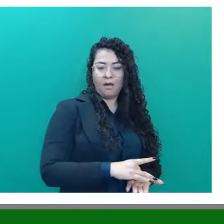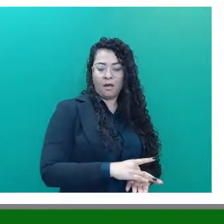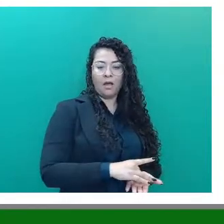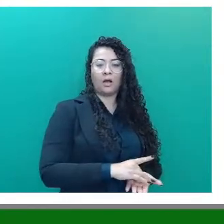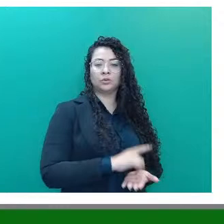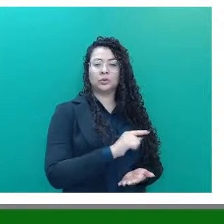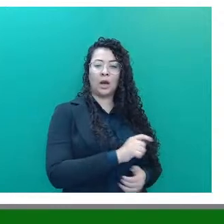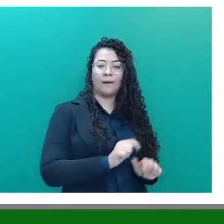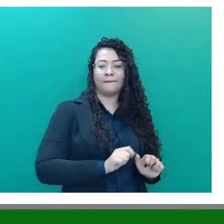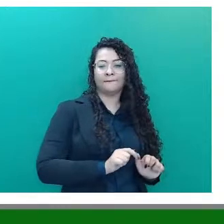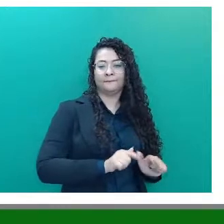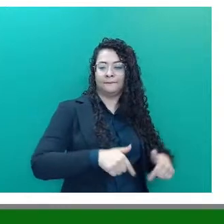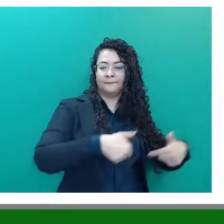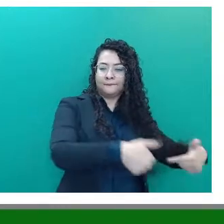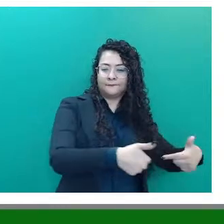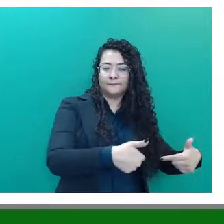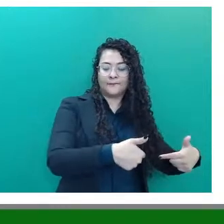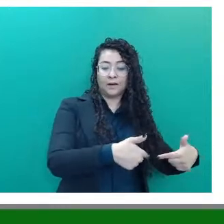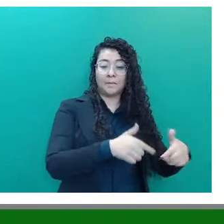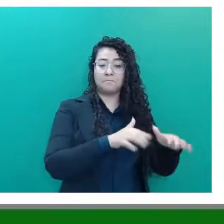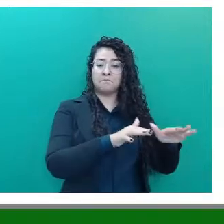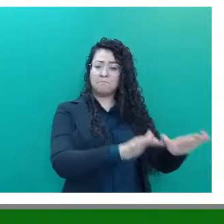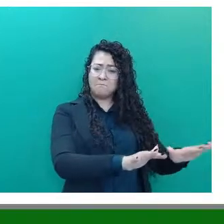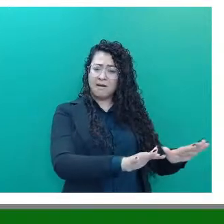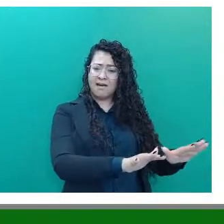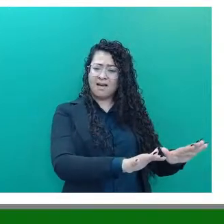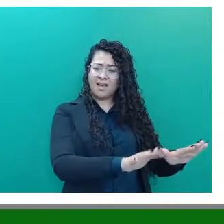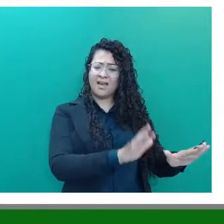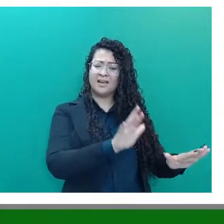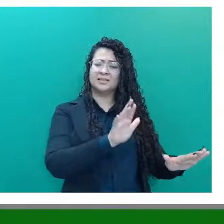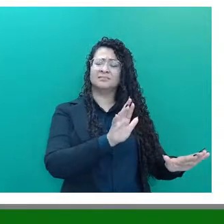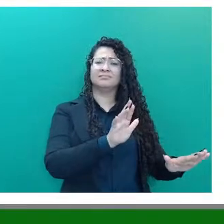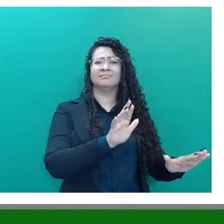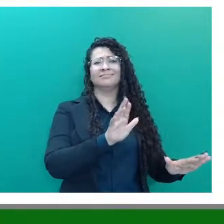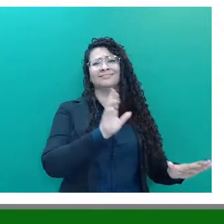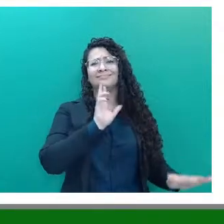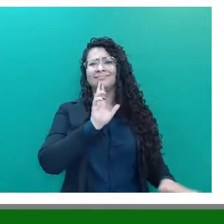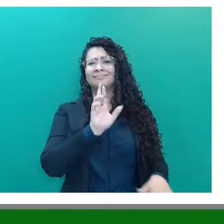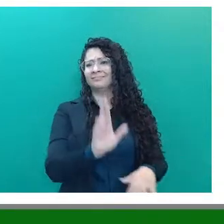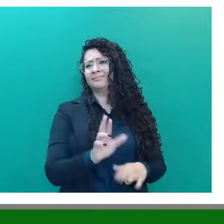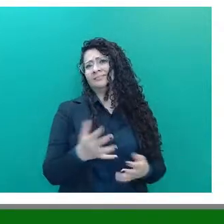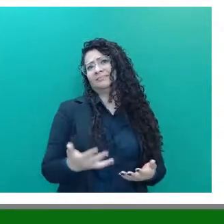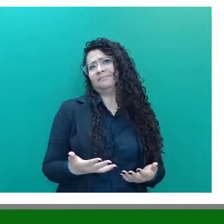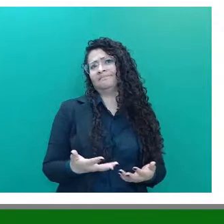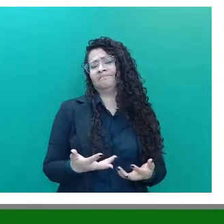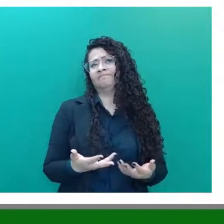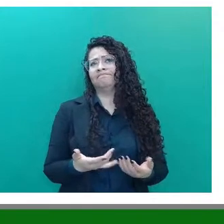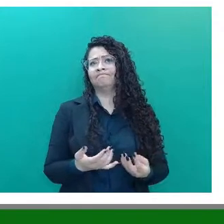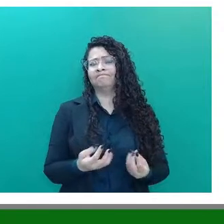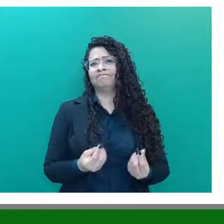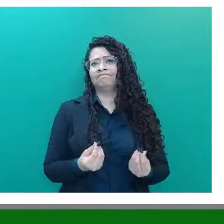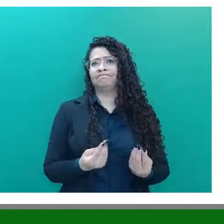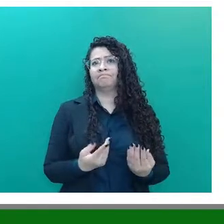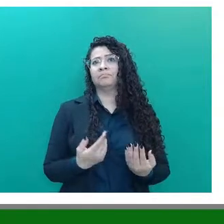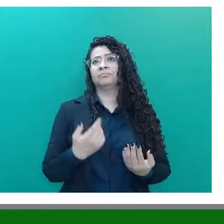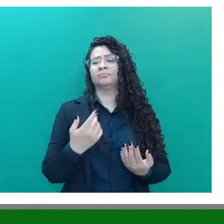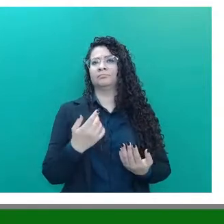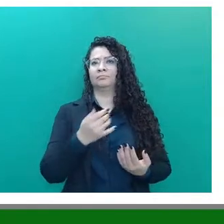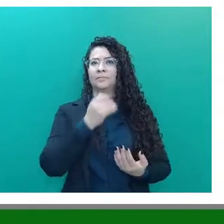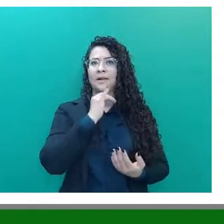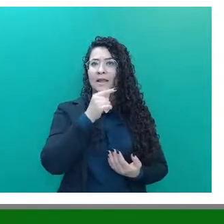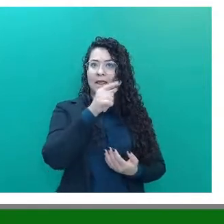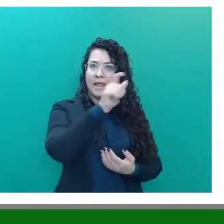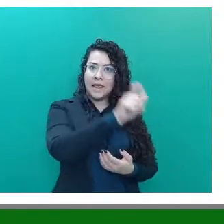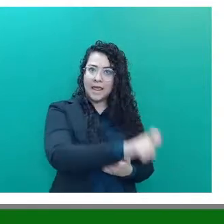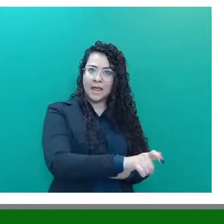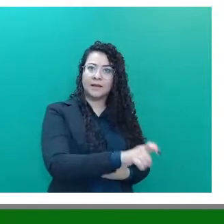da realidade deles, mas eu acho que esse tipo de resposta, por exemplo, quando esses que consideram ser importante, mas eles